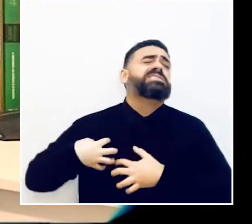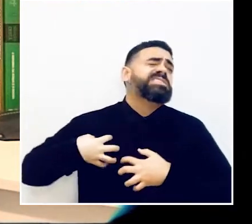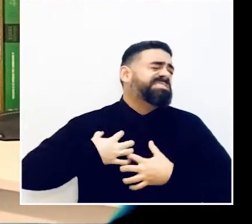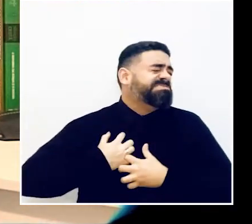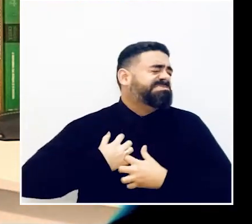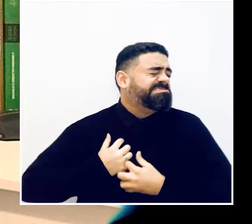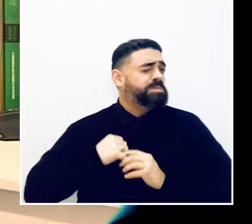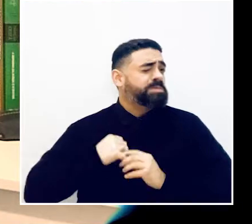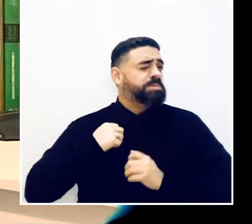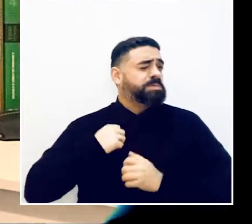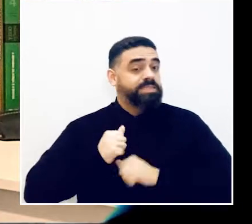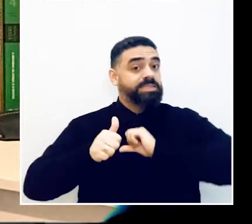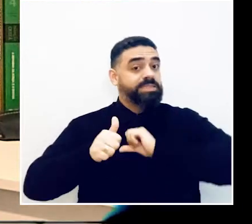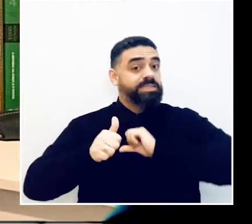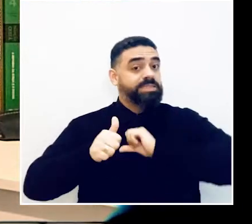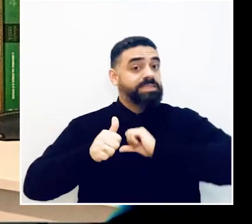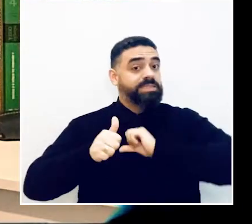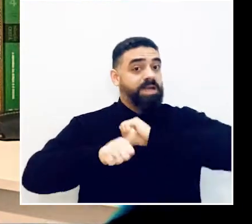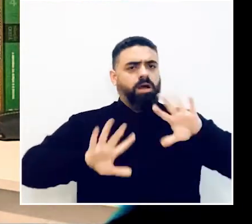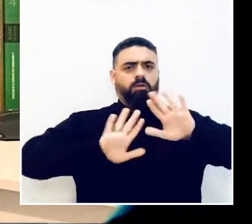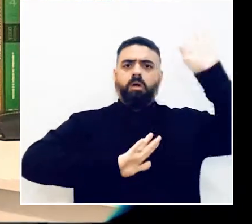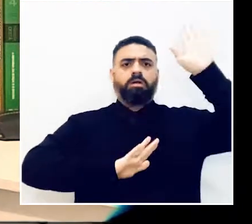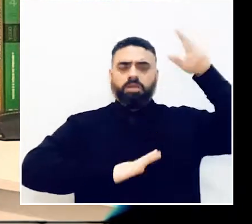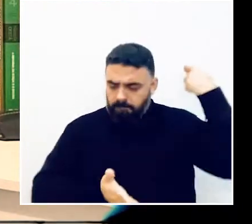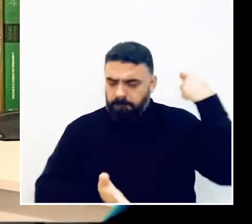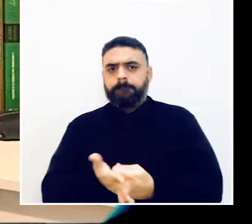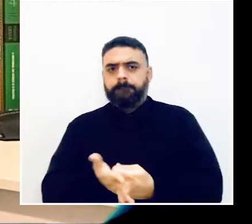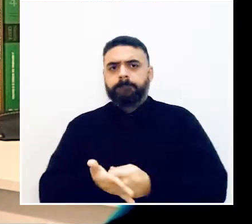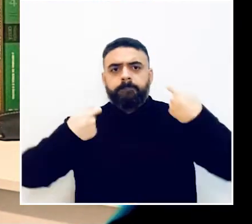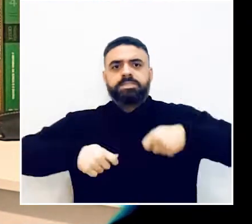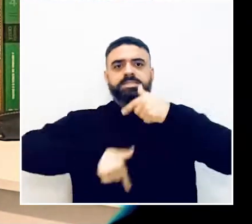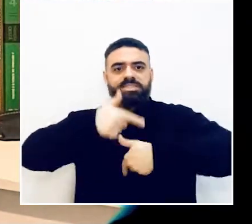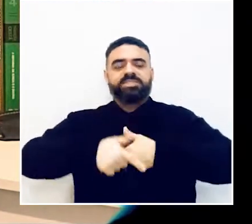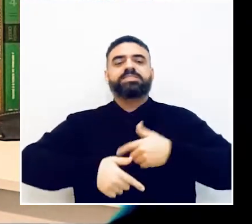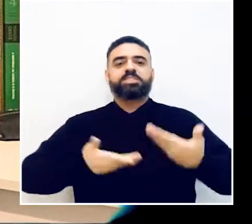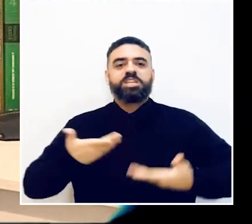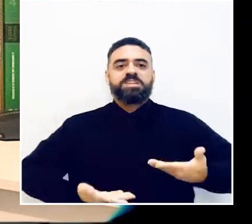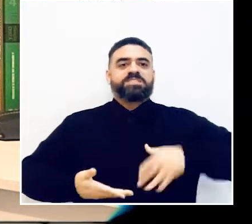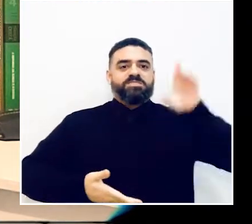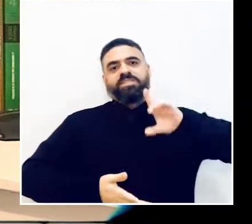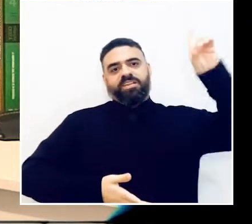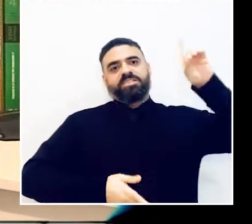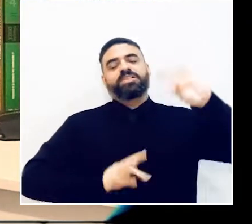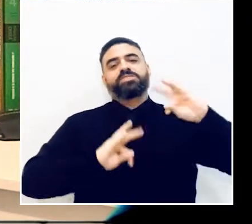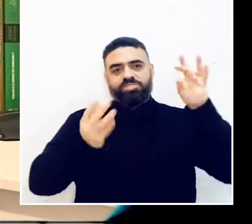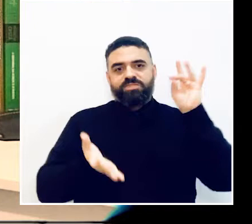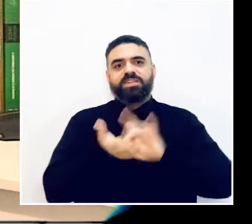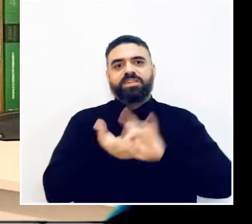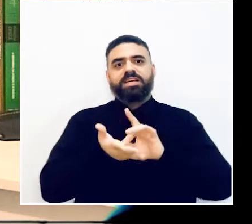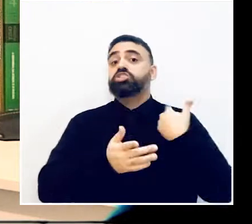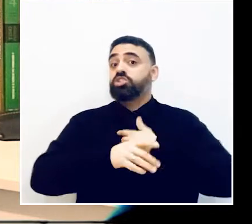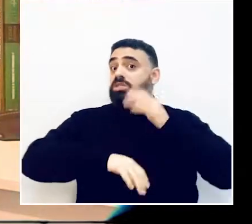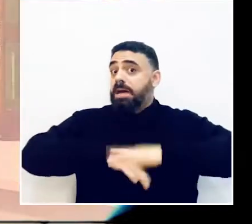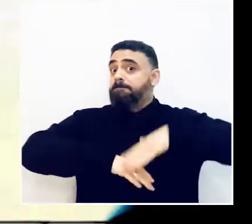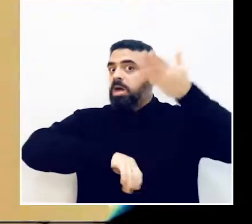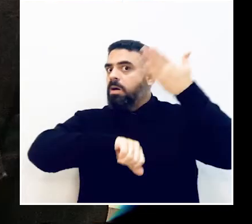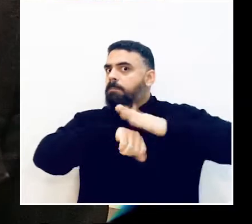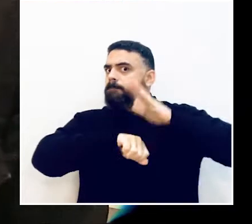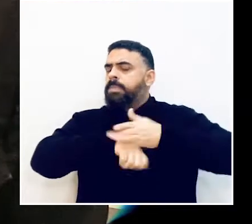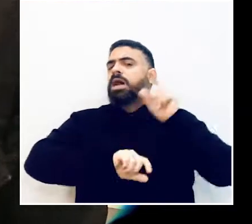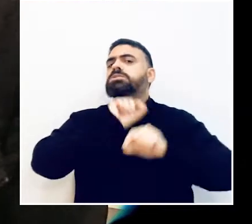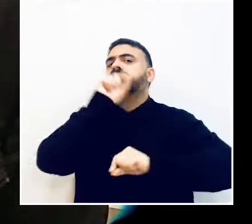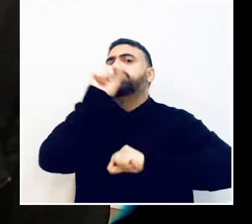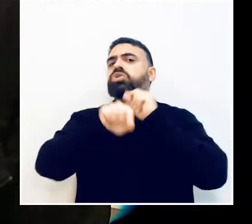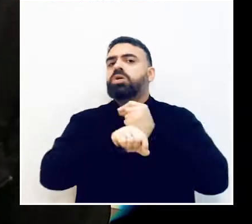né? Como se fosse uma angústia da qual a gente precisa fazer isso para servir a Deus no mundo, né? O